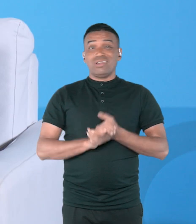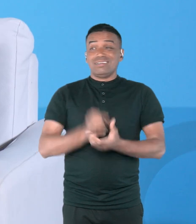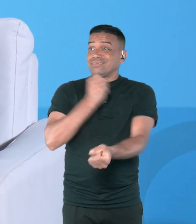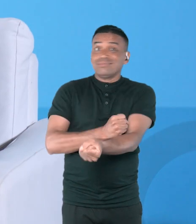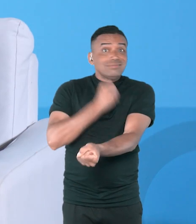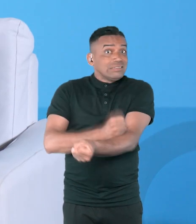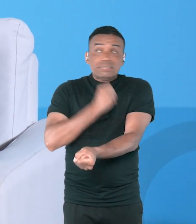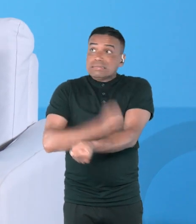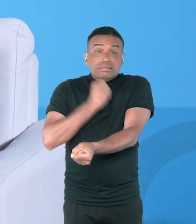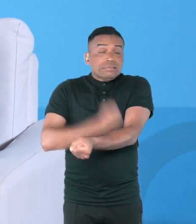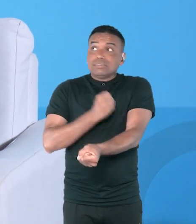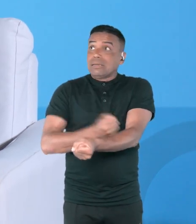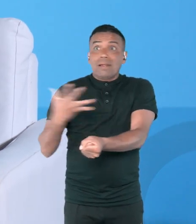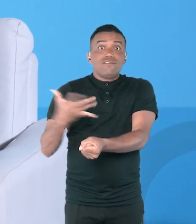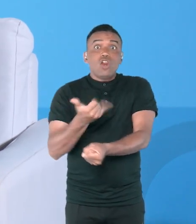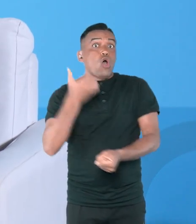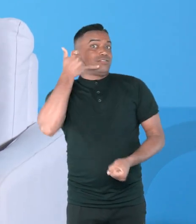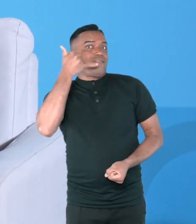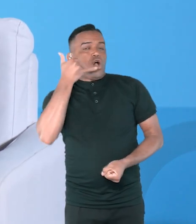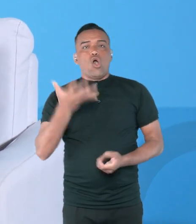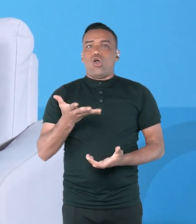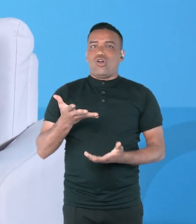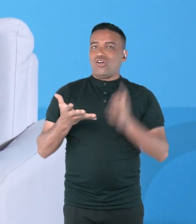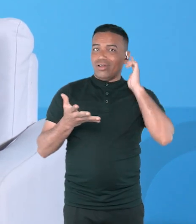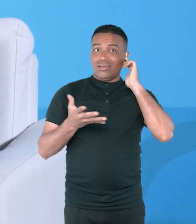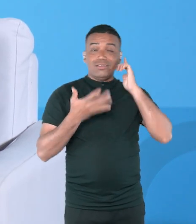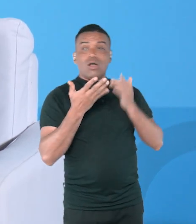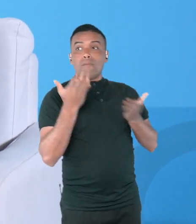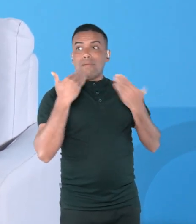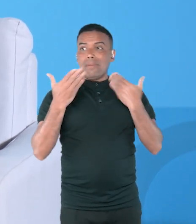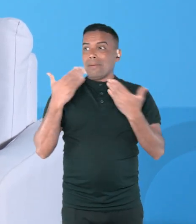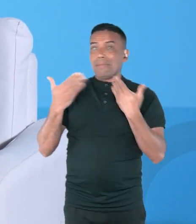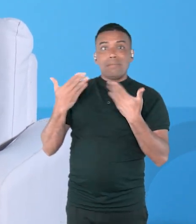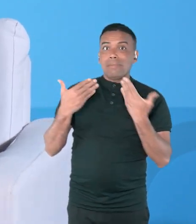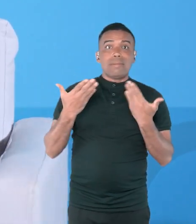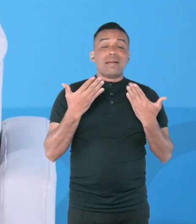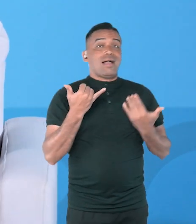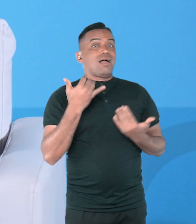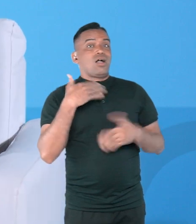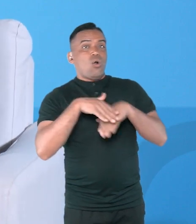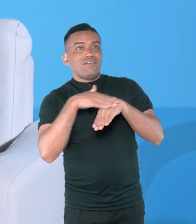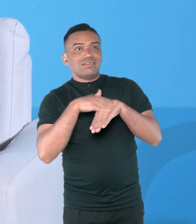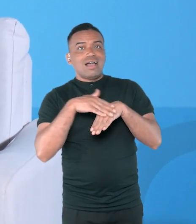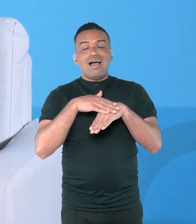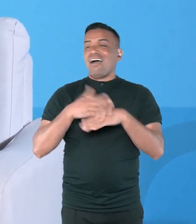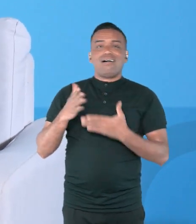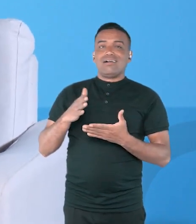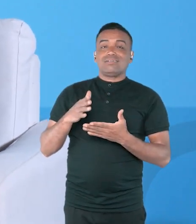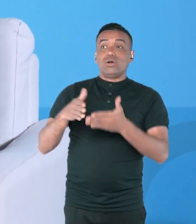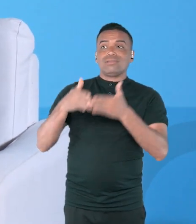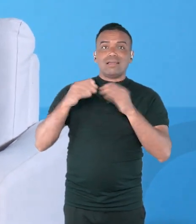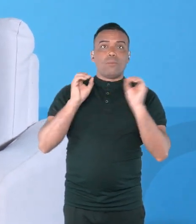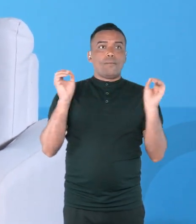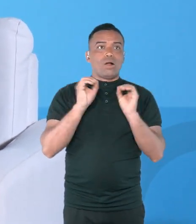negócio viciante, é super maravilhoso. A gente vê os dois, assim, a gente conversar de vez em quando, os dois iam para o celular. Conversa um pouquinho,